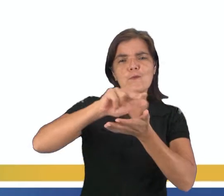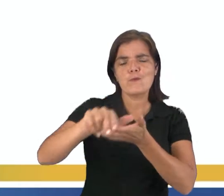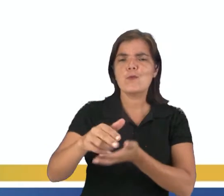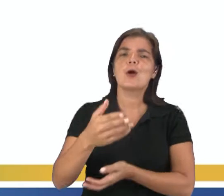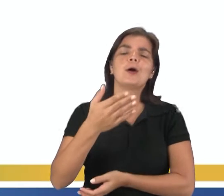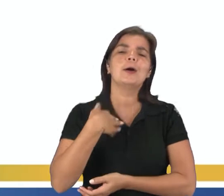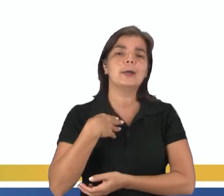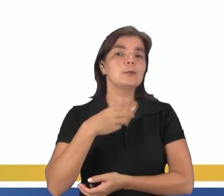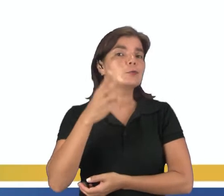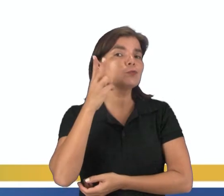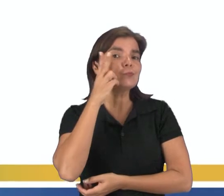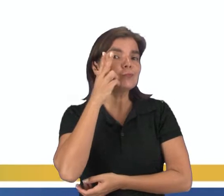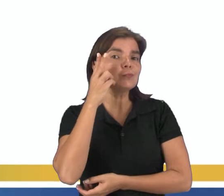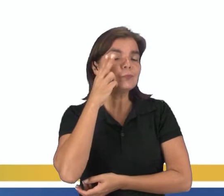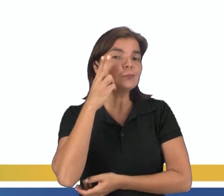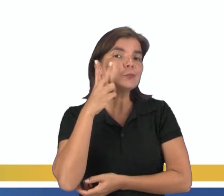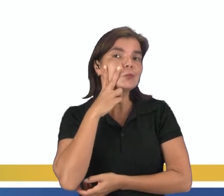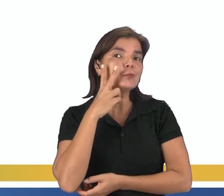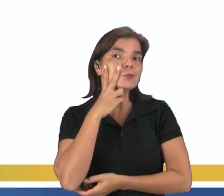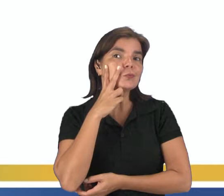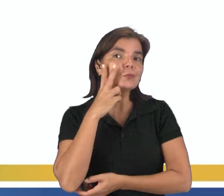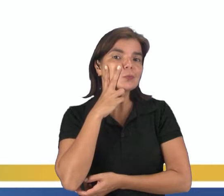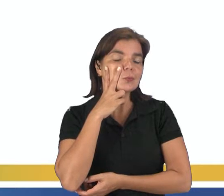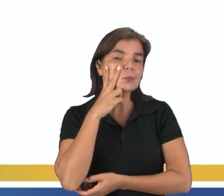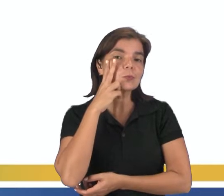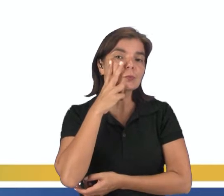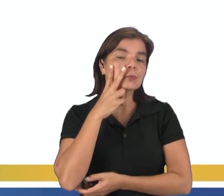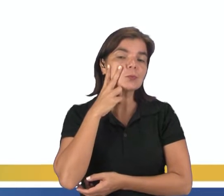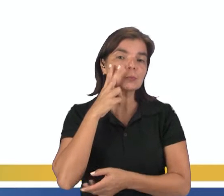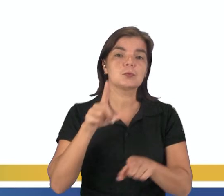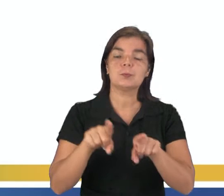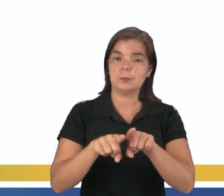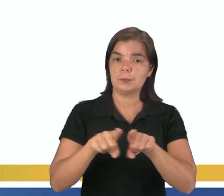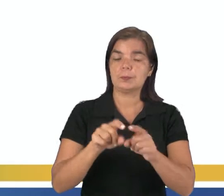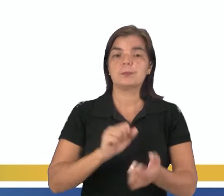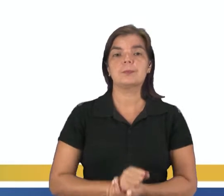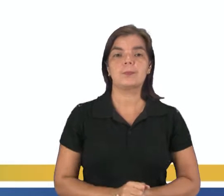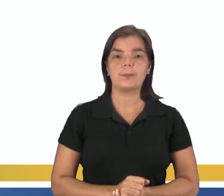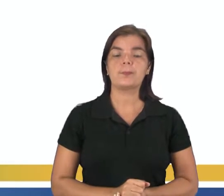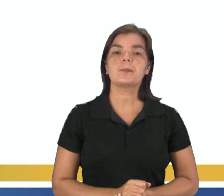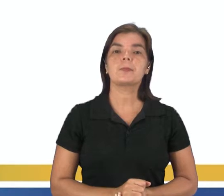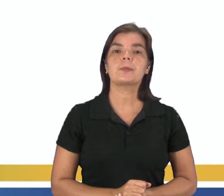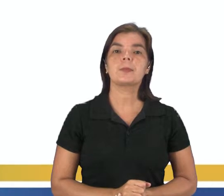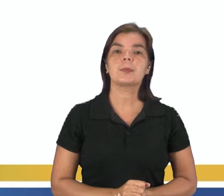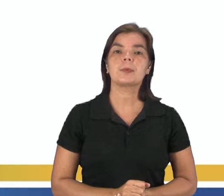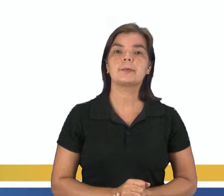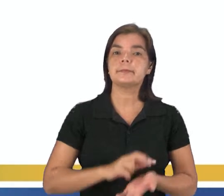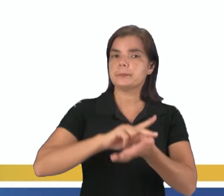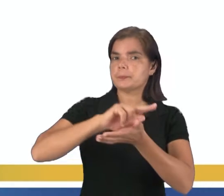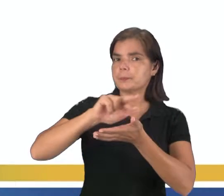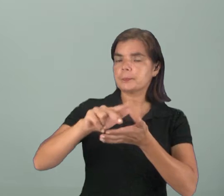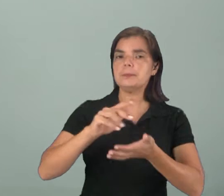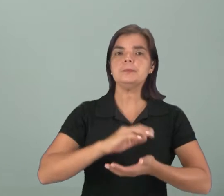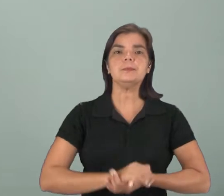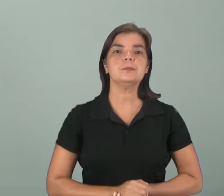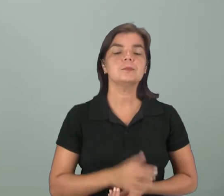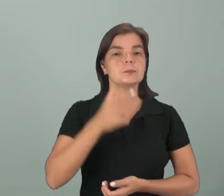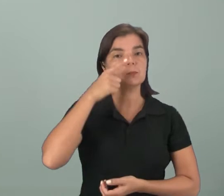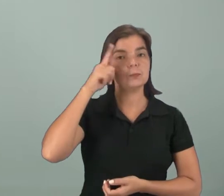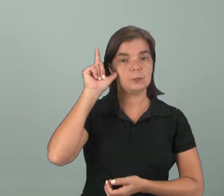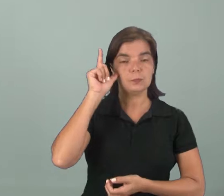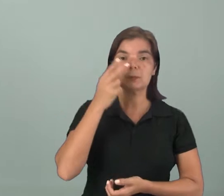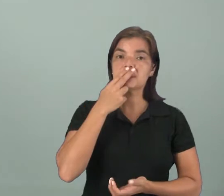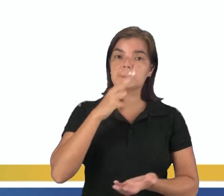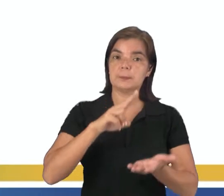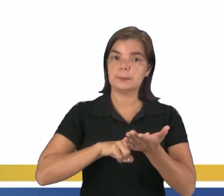inclui o novo menu de vinhos, que para nós aqui no português seria até um cardápio, né? Então, ontem eu